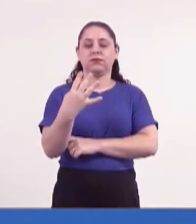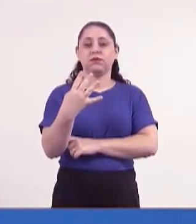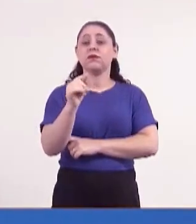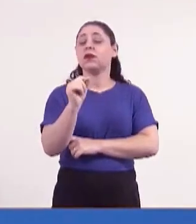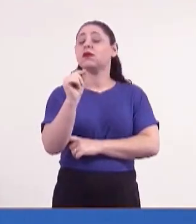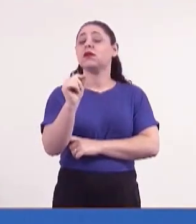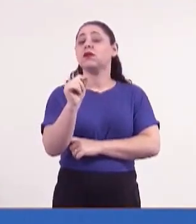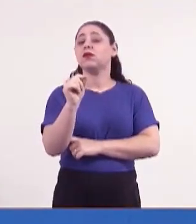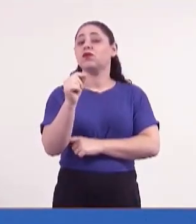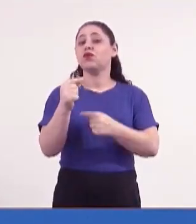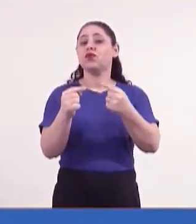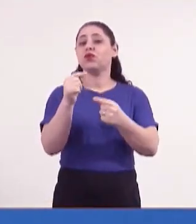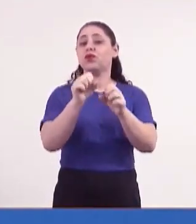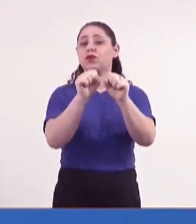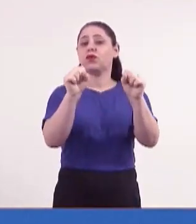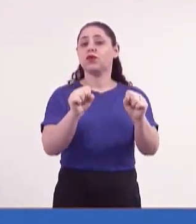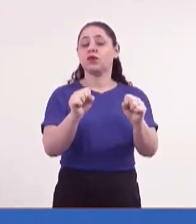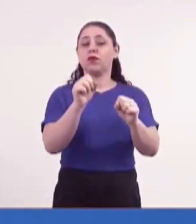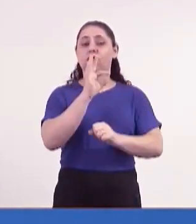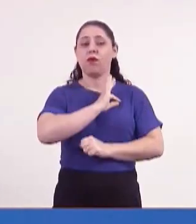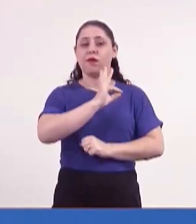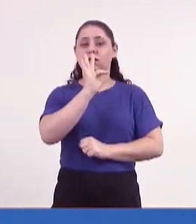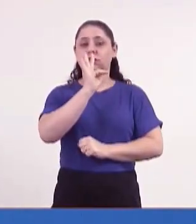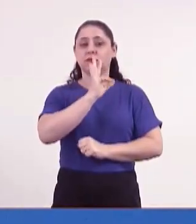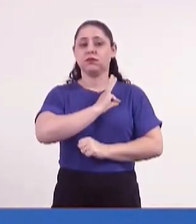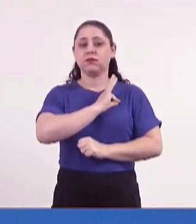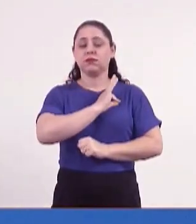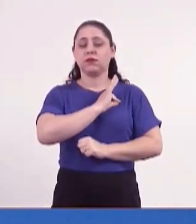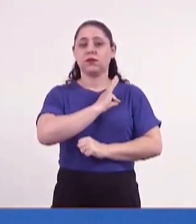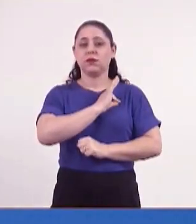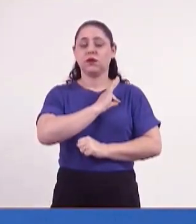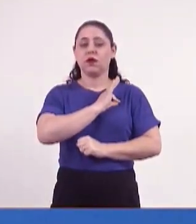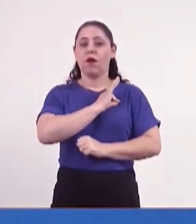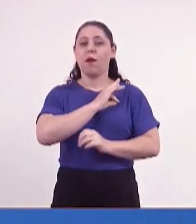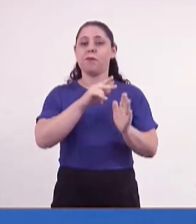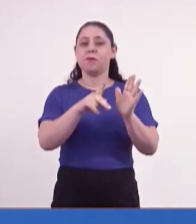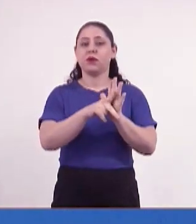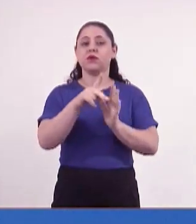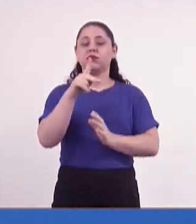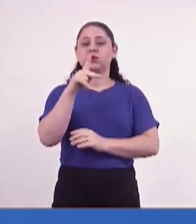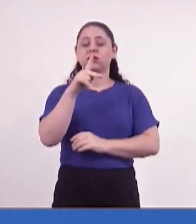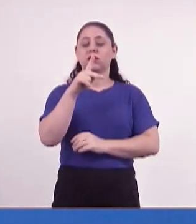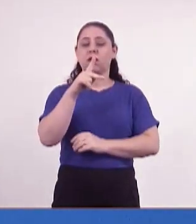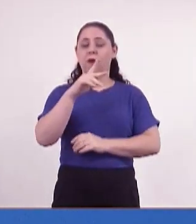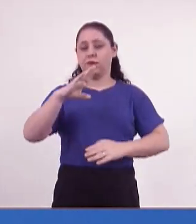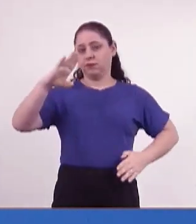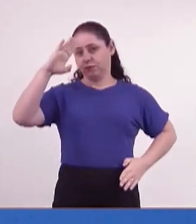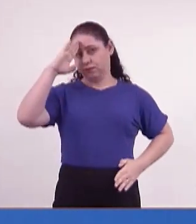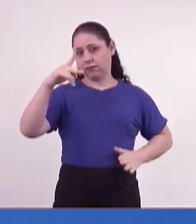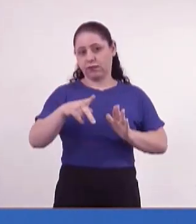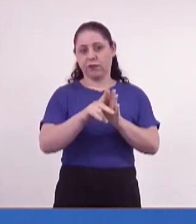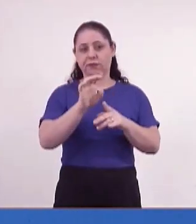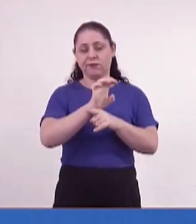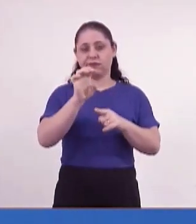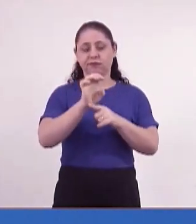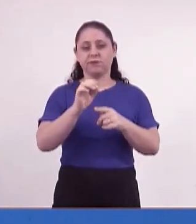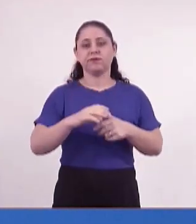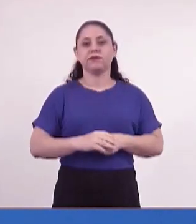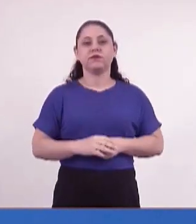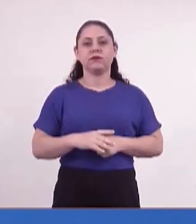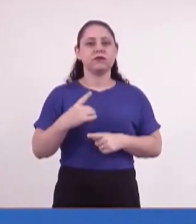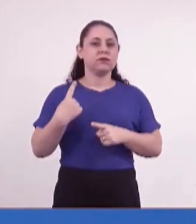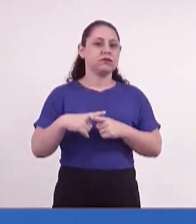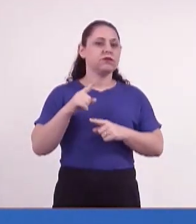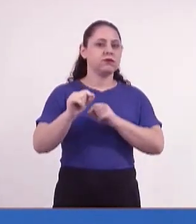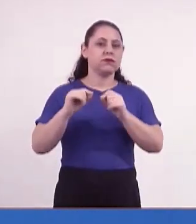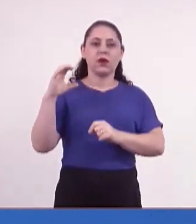008/2024, que trata do sistema remuneratório dos militares estaduais aqui do Mato Grosso do Sul,